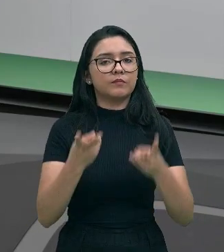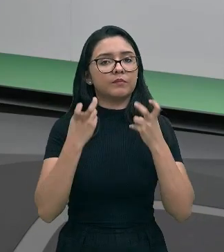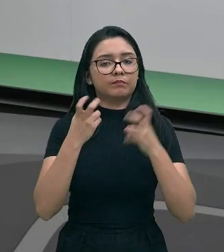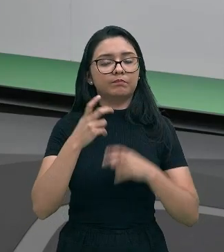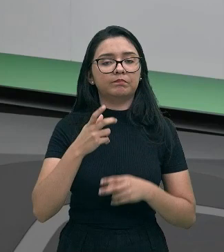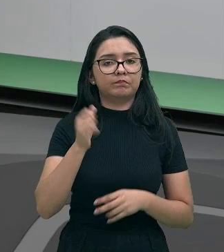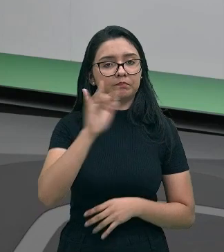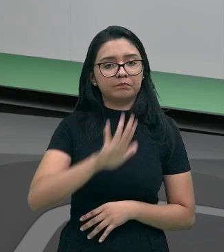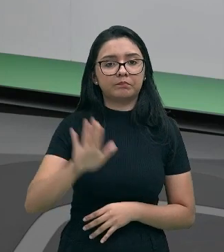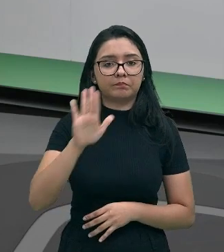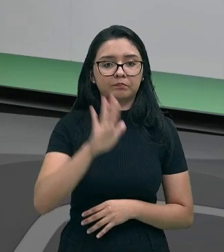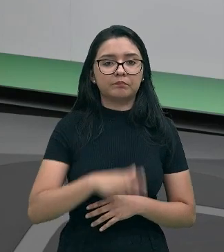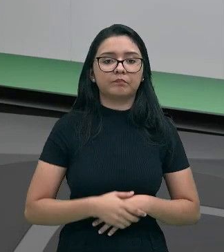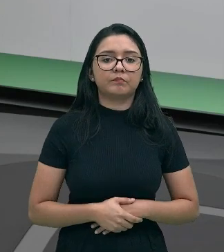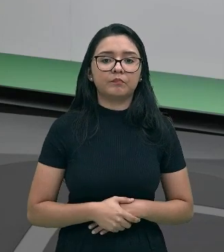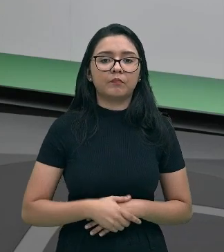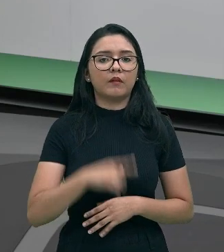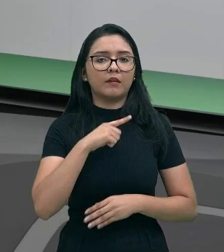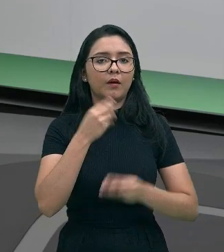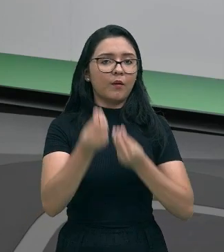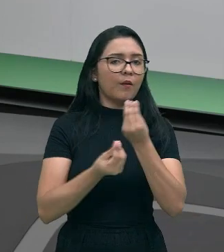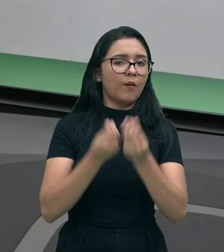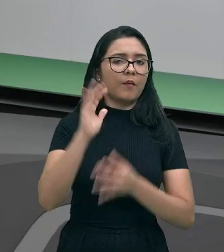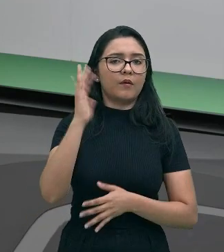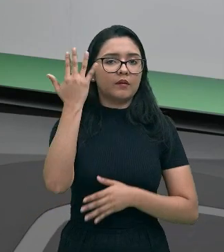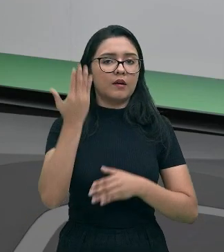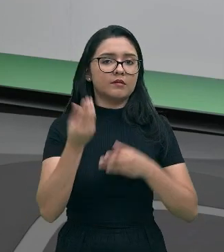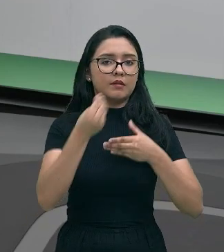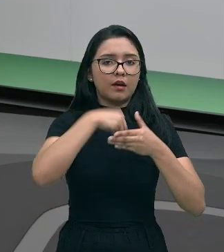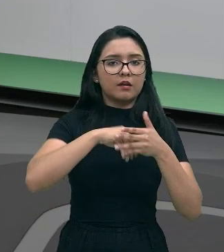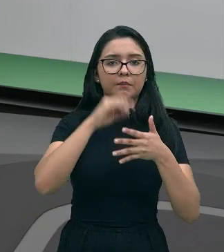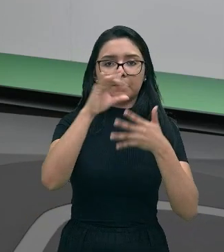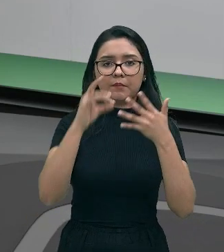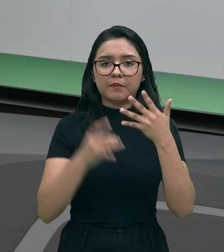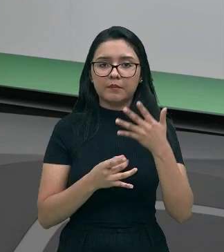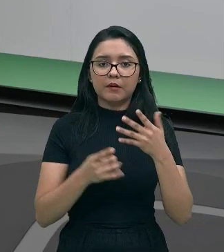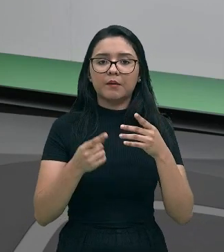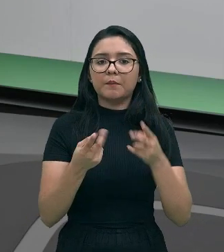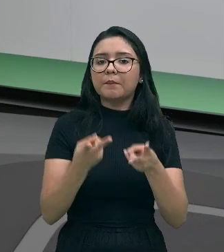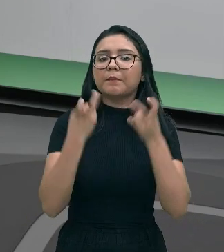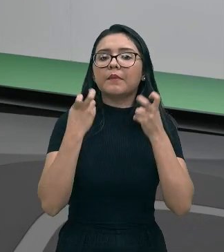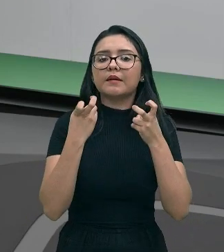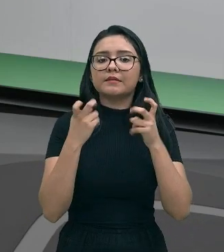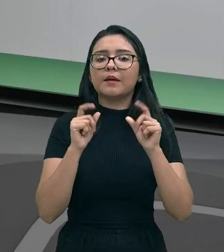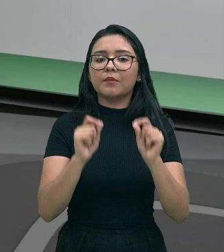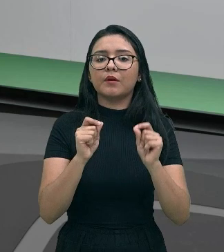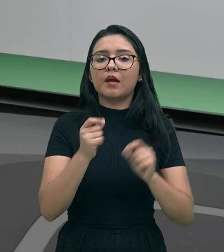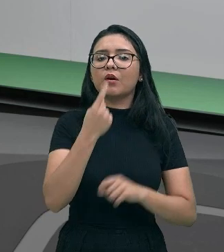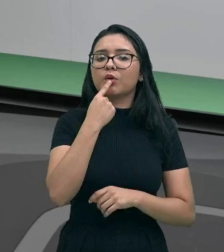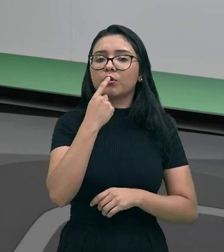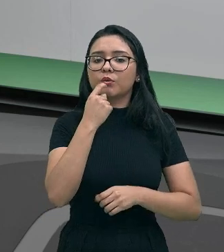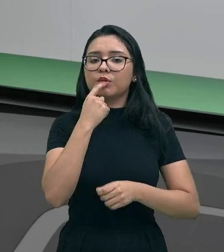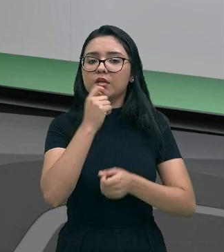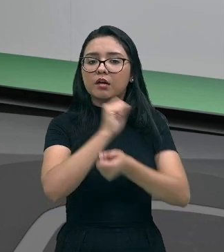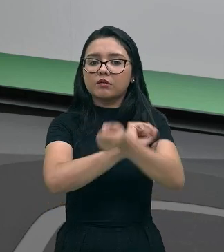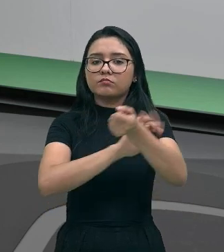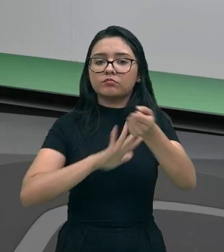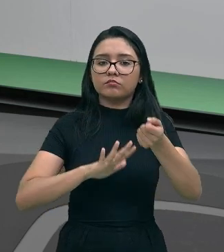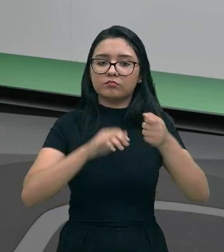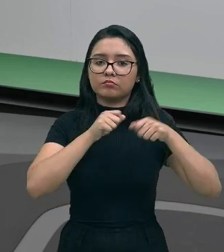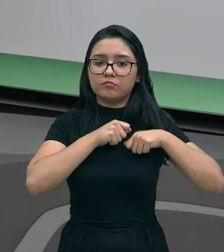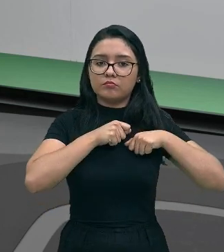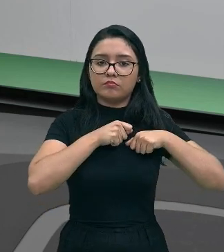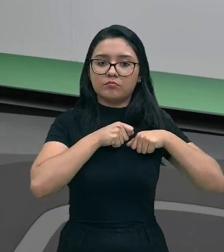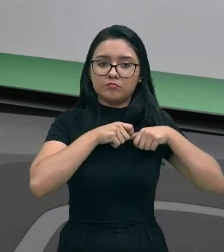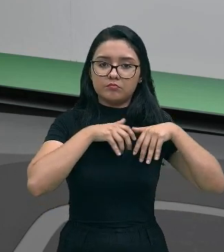né? A gente tem aqui o funcionamento, olha, a gente consegue observar aqui o sangue, olha só, chegando do corpo, né? Ele